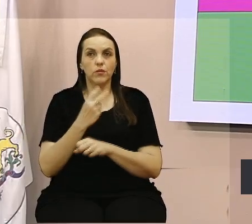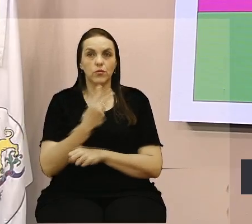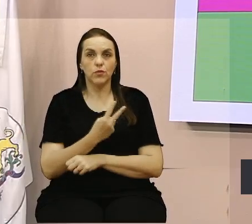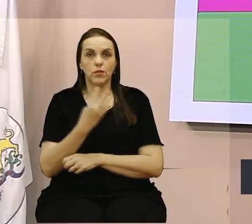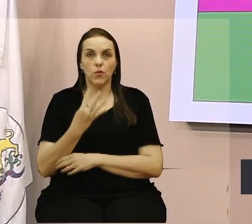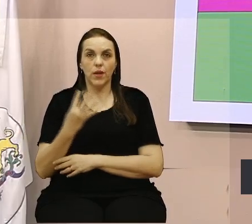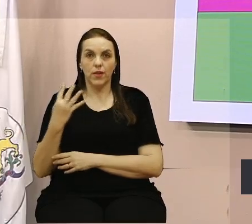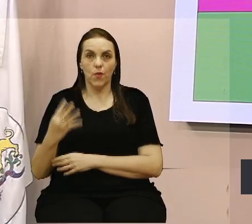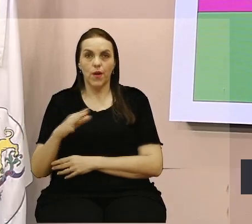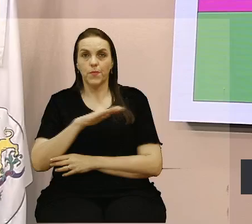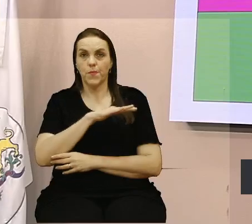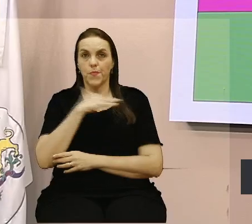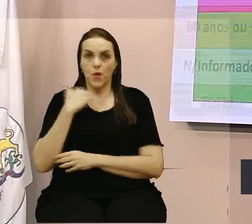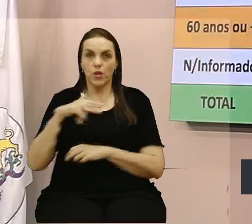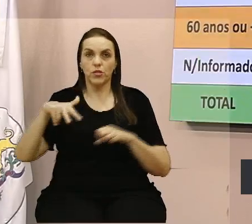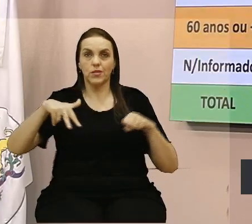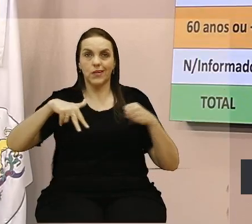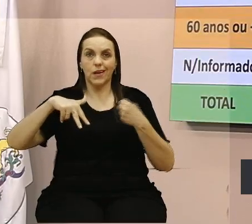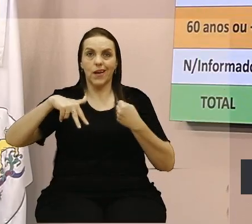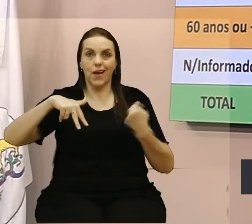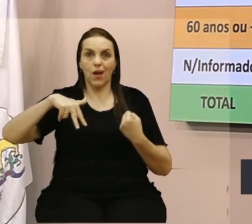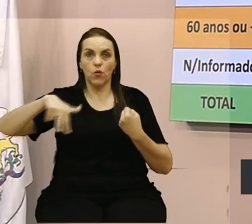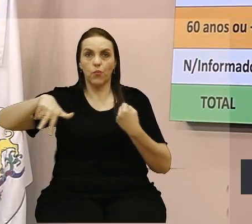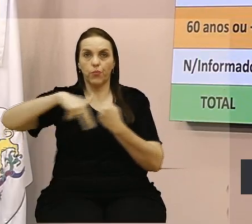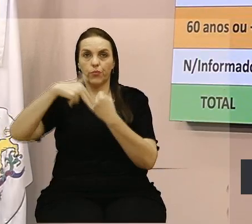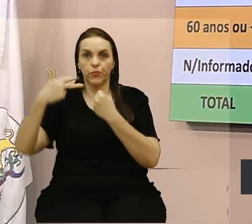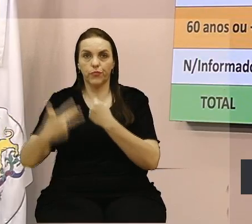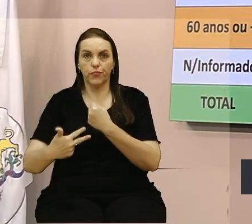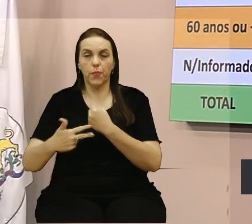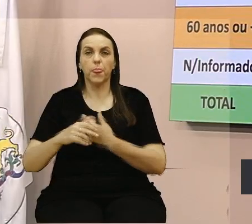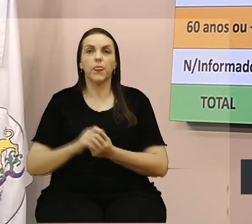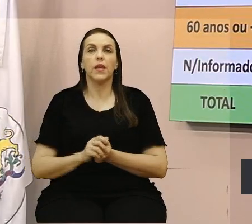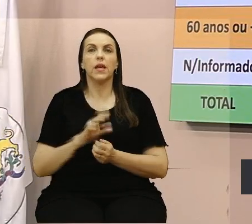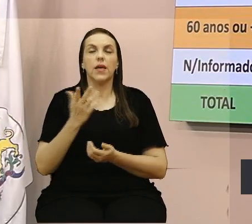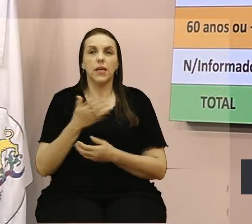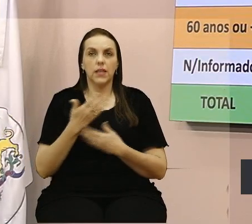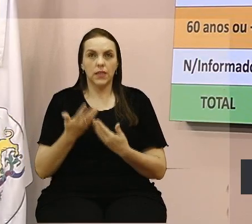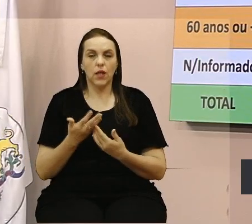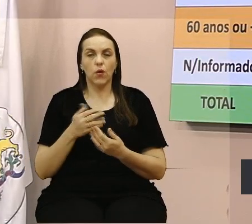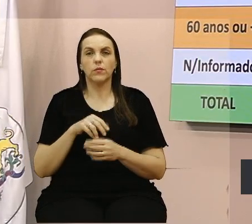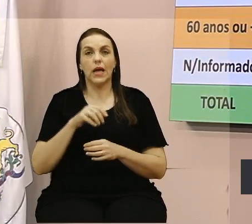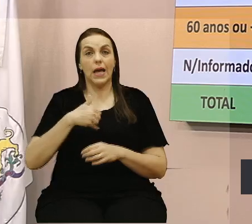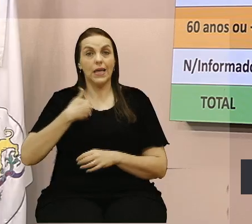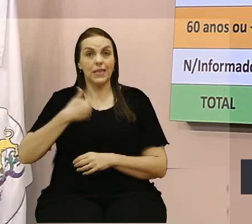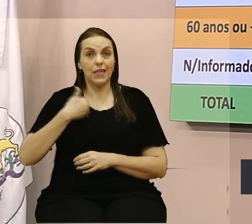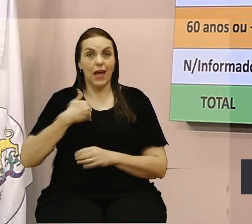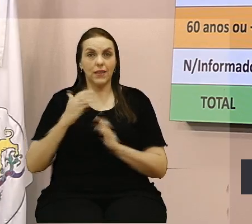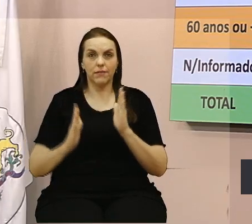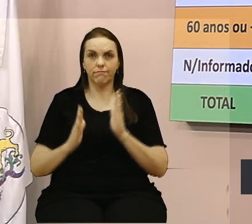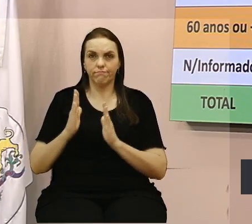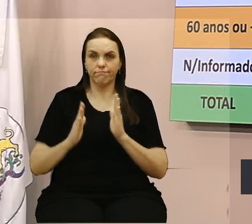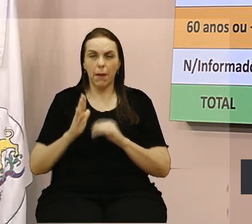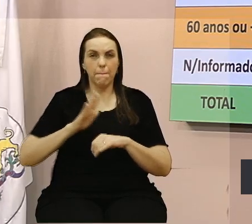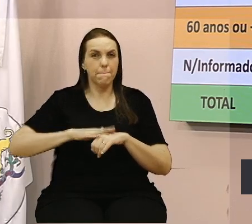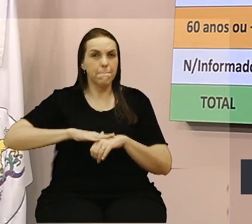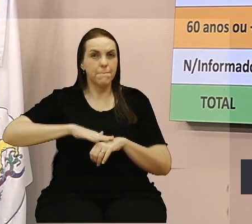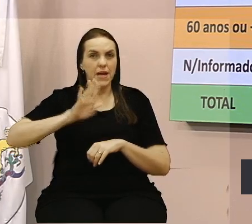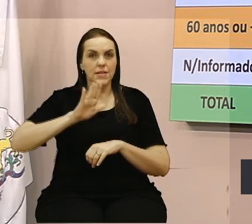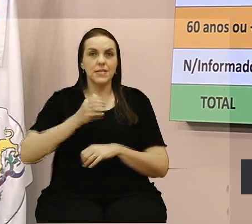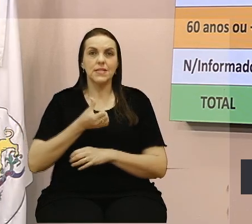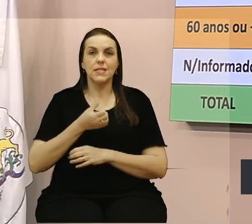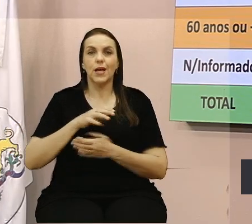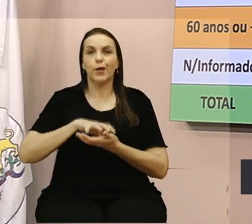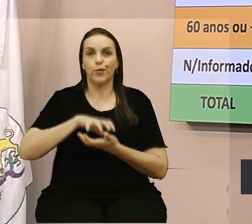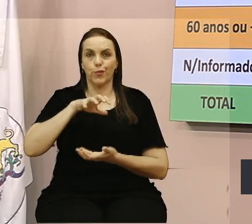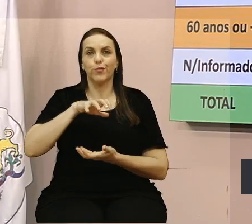244 óbitos por atropelamento. Dentro disso, a faixa etária, então, mais atingida é dos